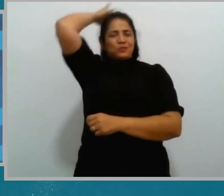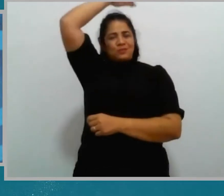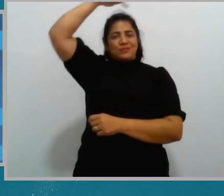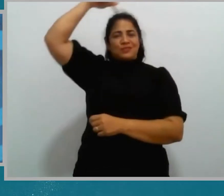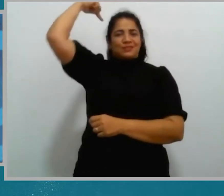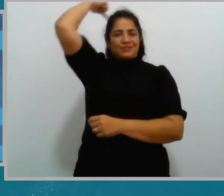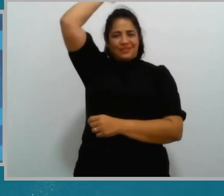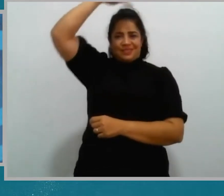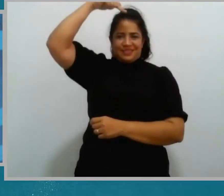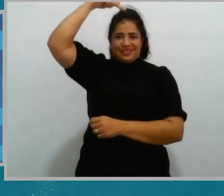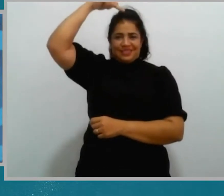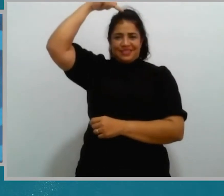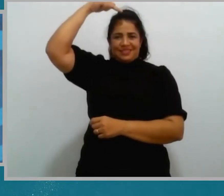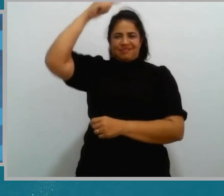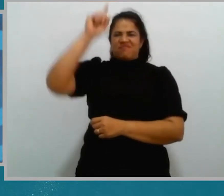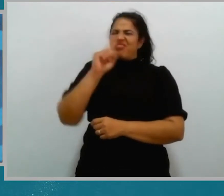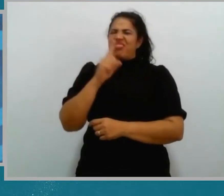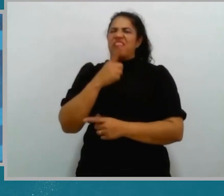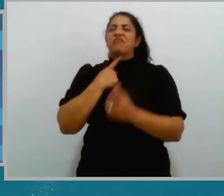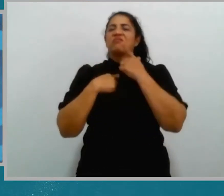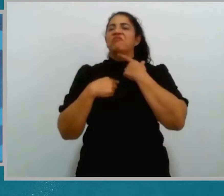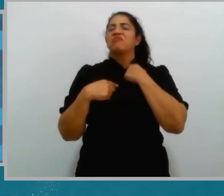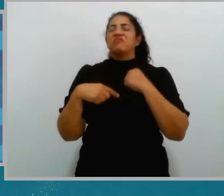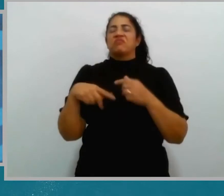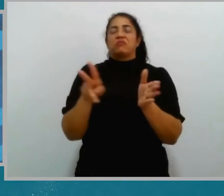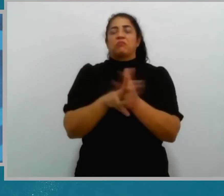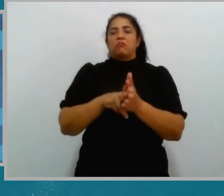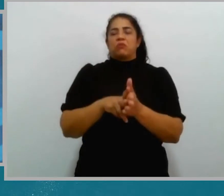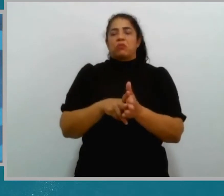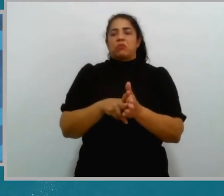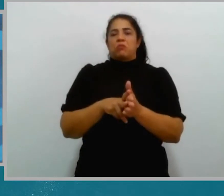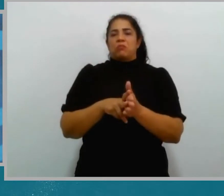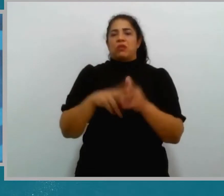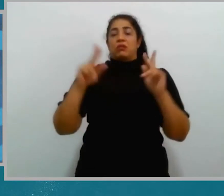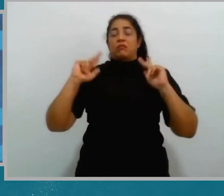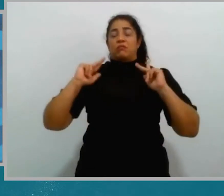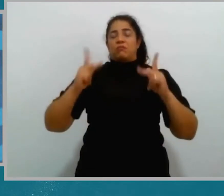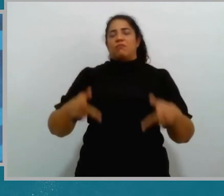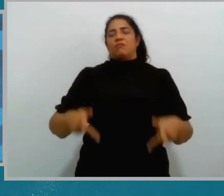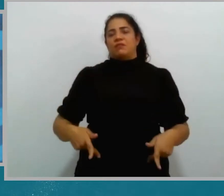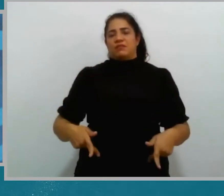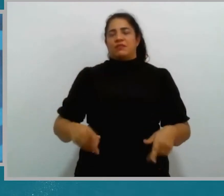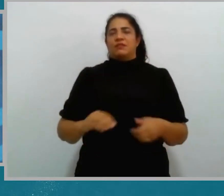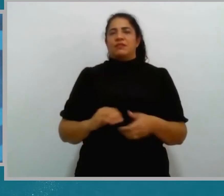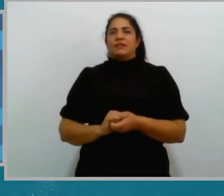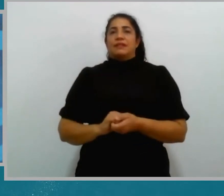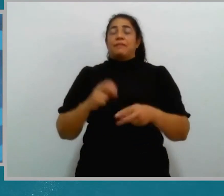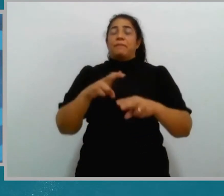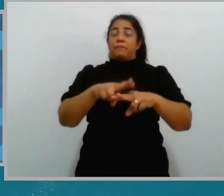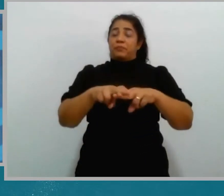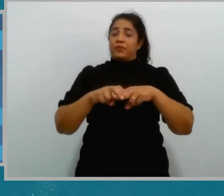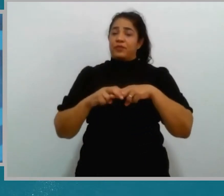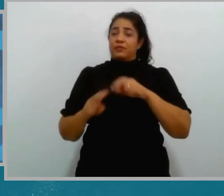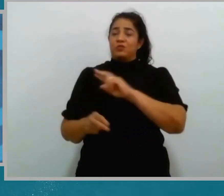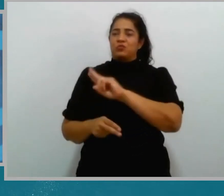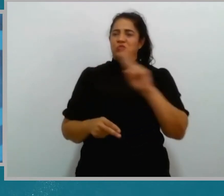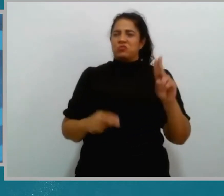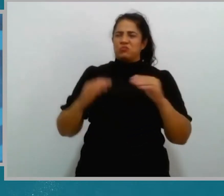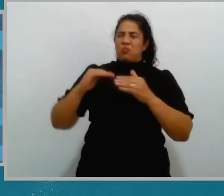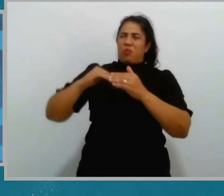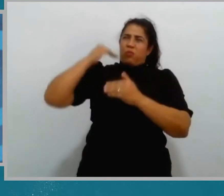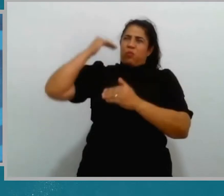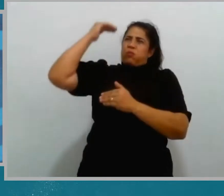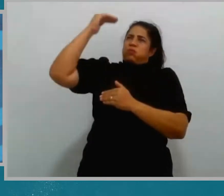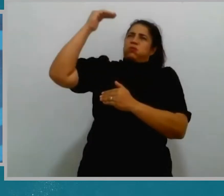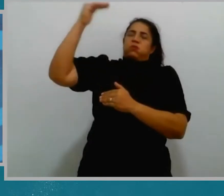a Deus. Ó Senhor Jesus. Por isso Ele será chamado grande, será chamado Filho do Altíssimo, em Lucas capítulo